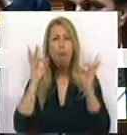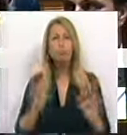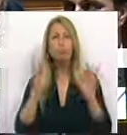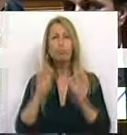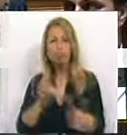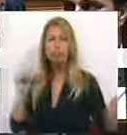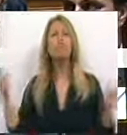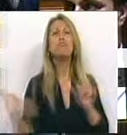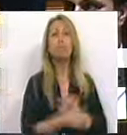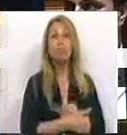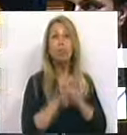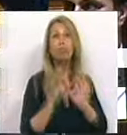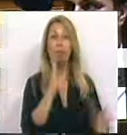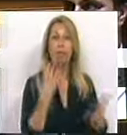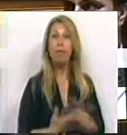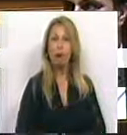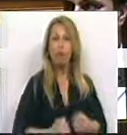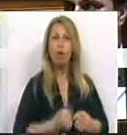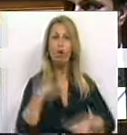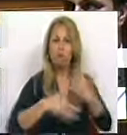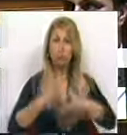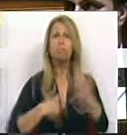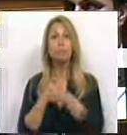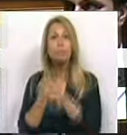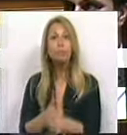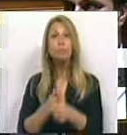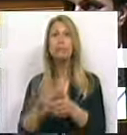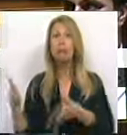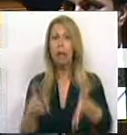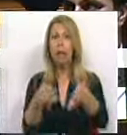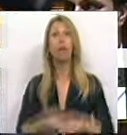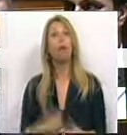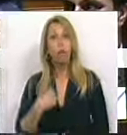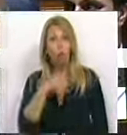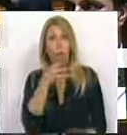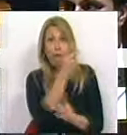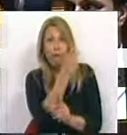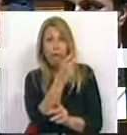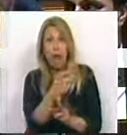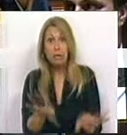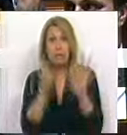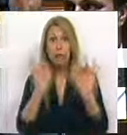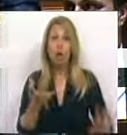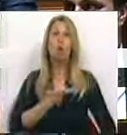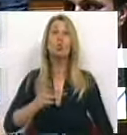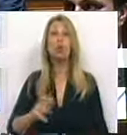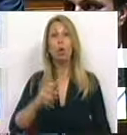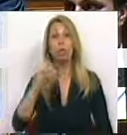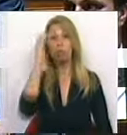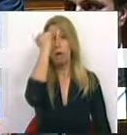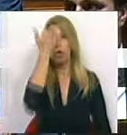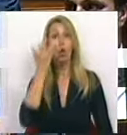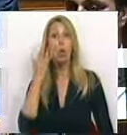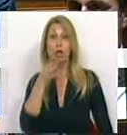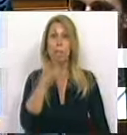dá força para seguir essa mesma linha. Eu citei o Dr. António Costa no dia 25 de janeiro.